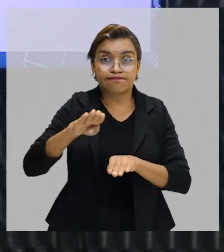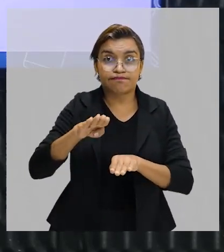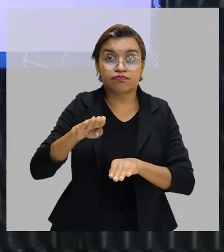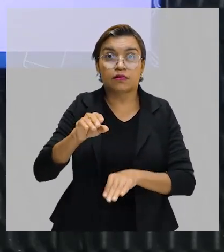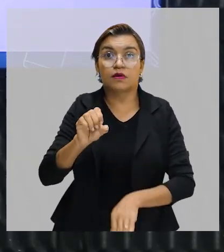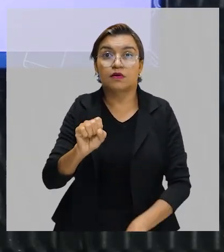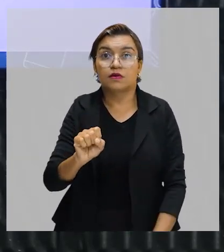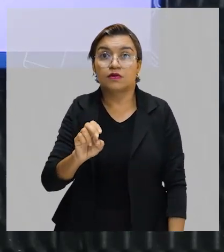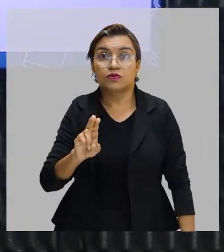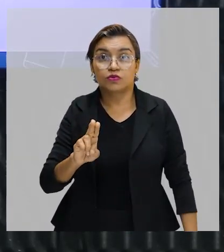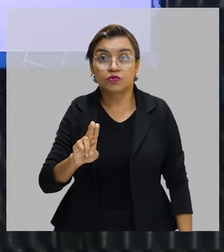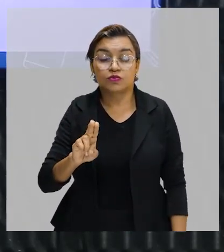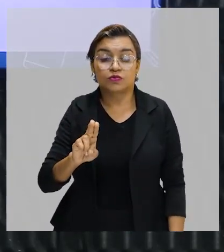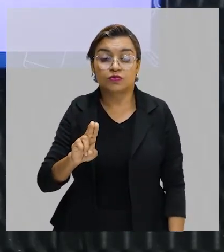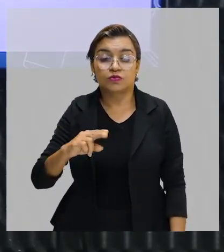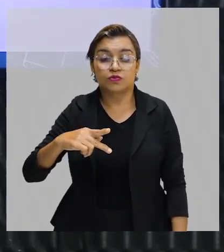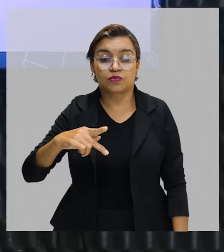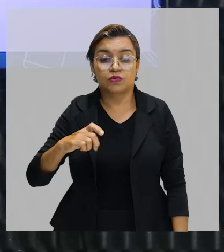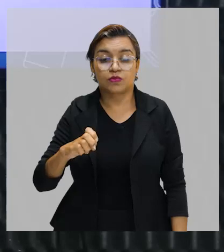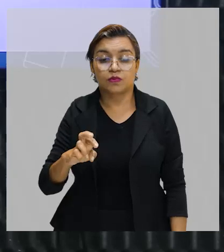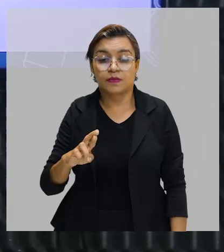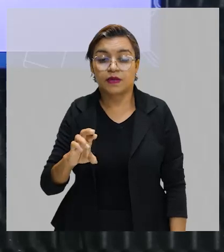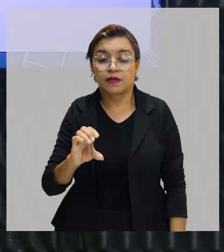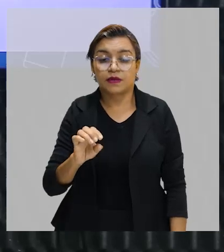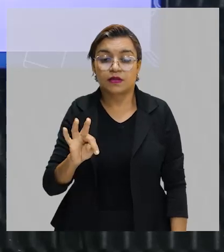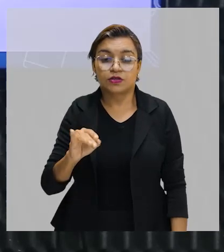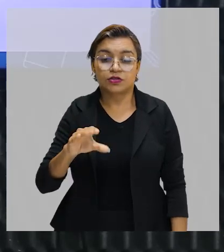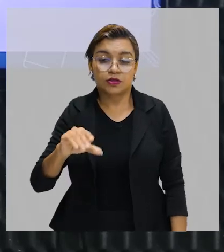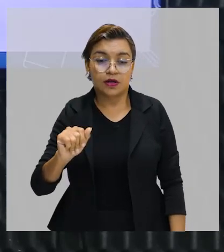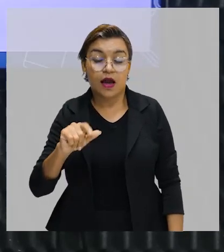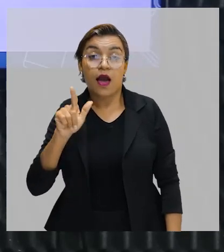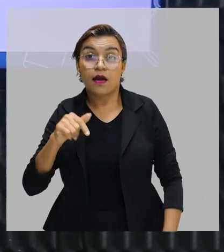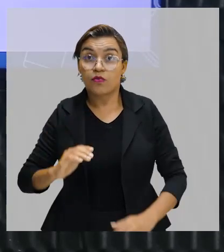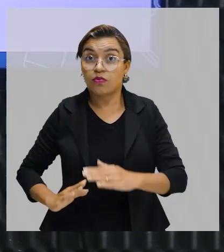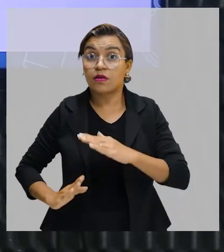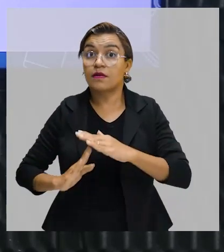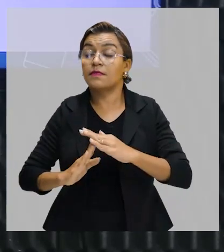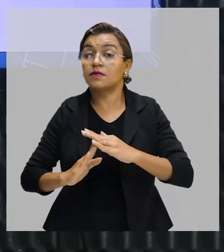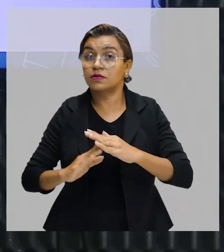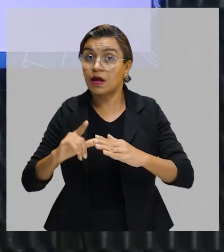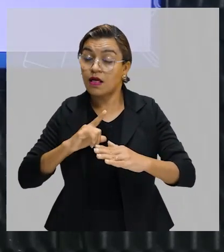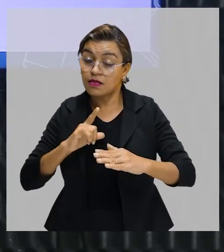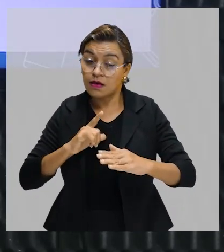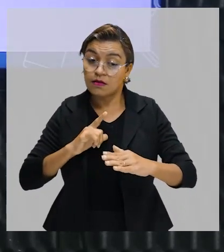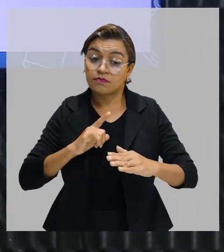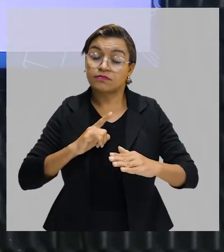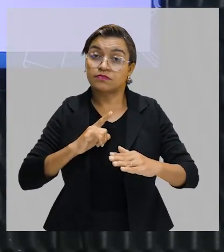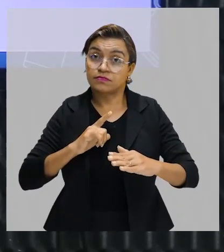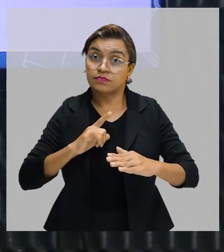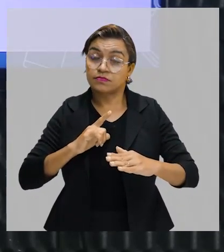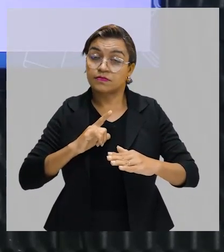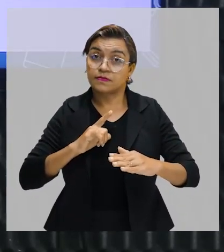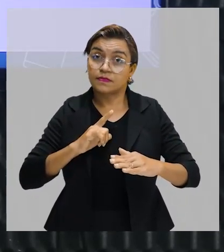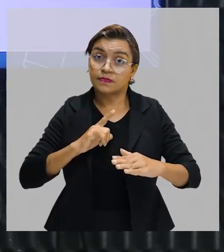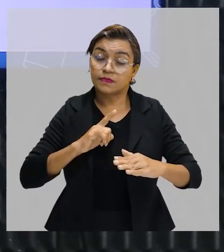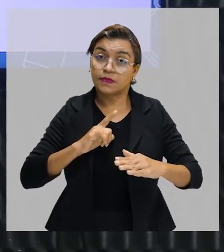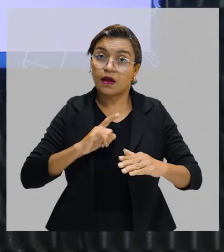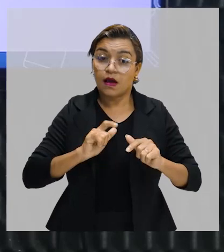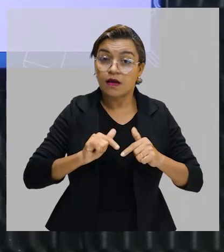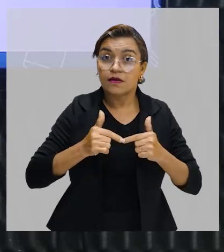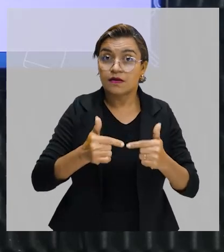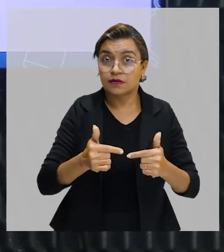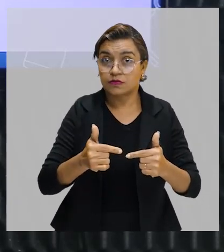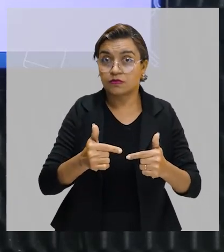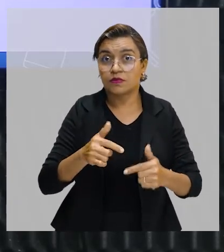num ponto que seria o meu limite, né? O limite que eu determinei para a minha reação. Só que a